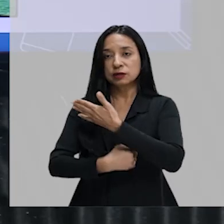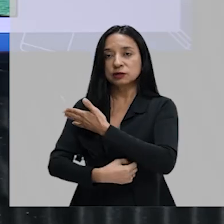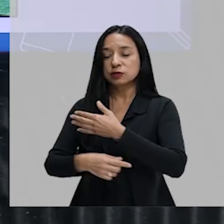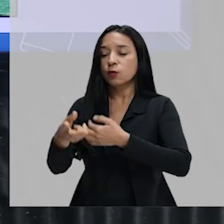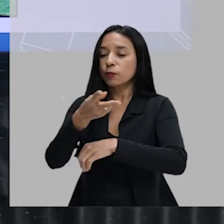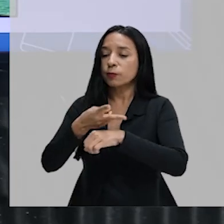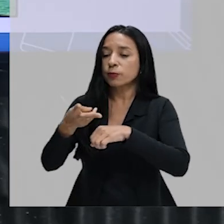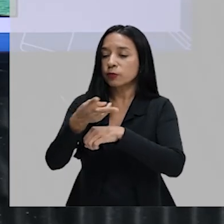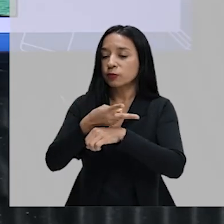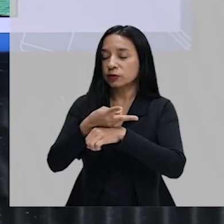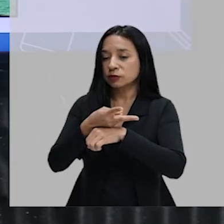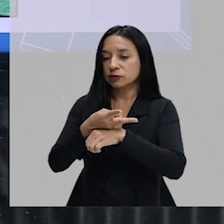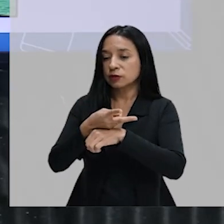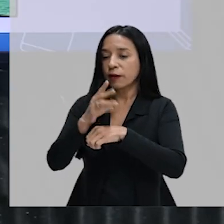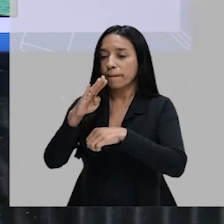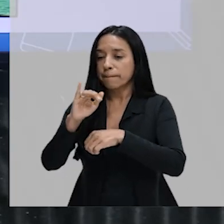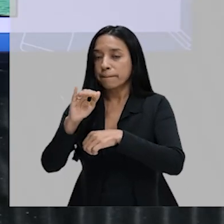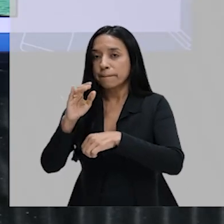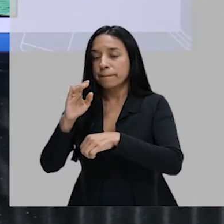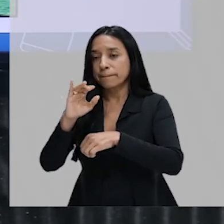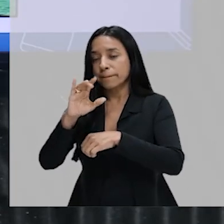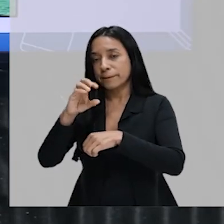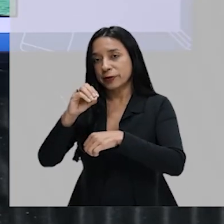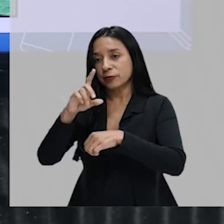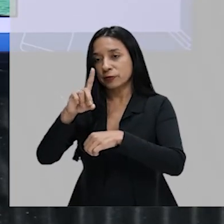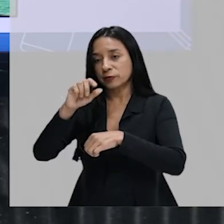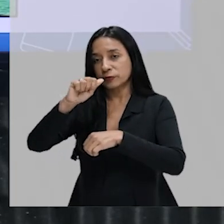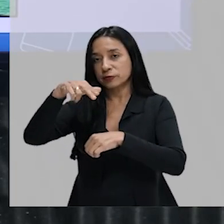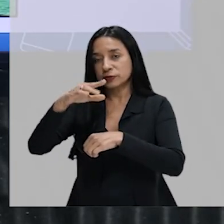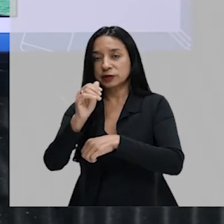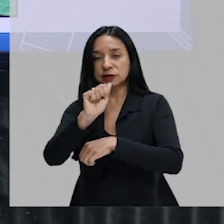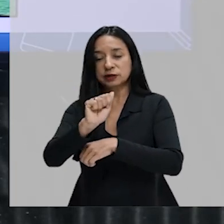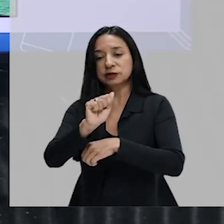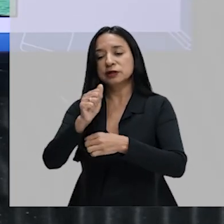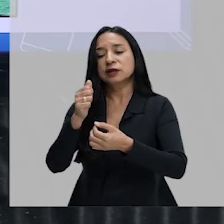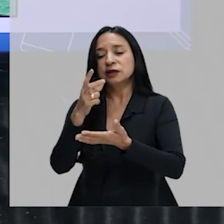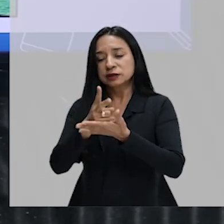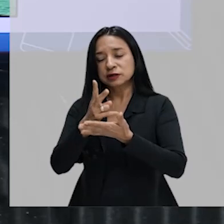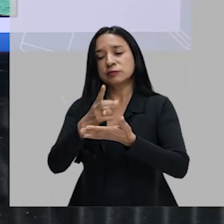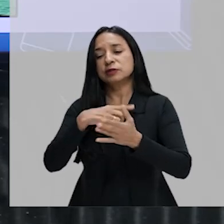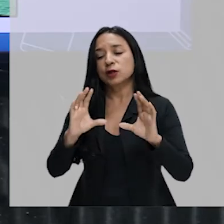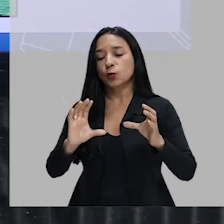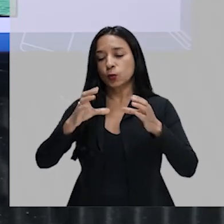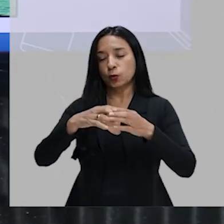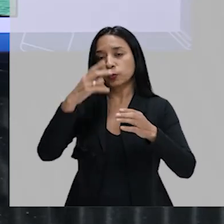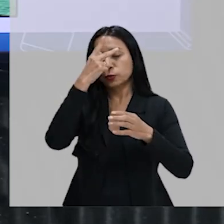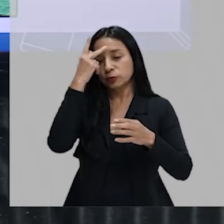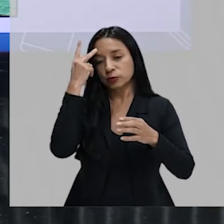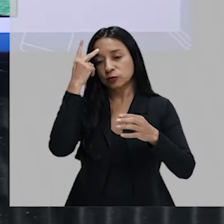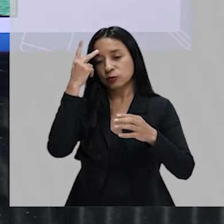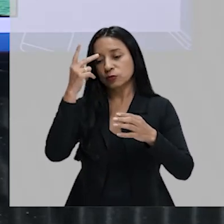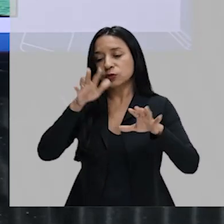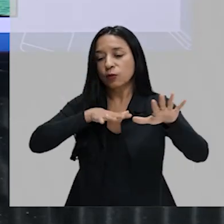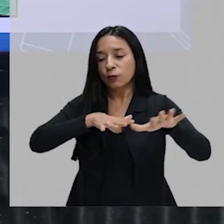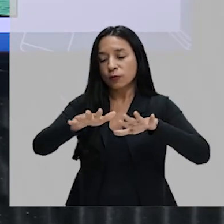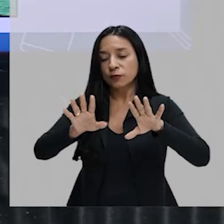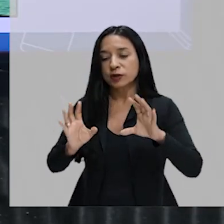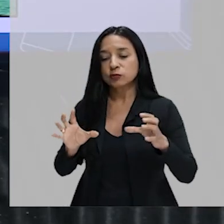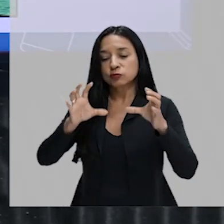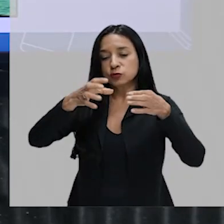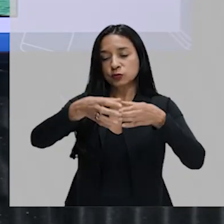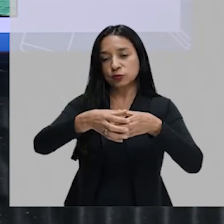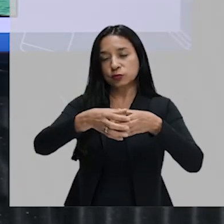do transe são de renovação biológica. Mais uma vez, quando eu falei de transe para vocês, eu falei que o indivíduo entra no estado de transe, que quando